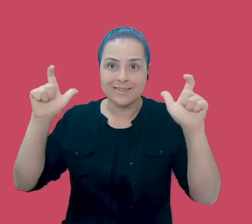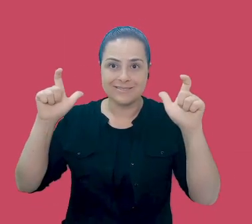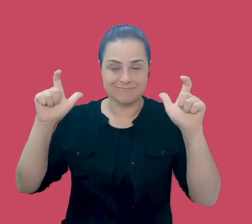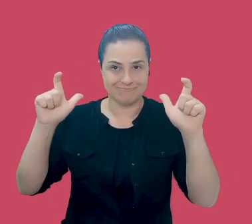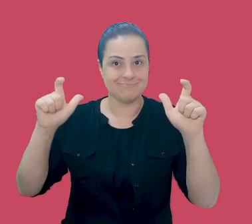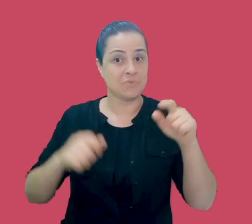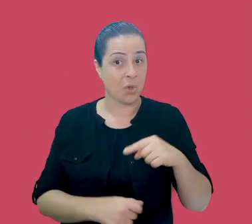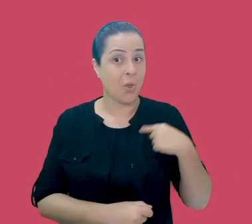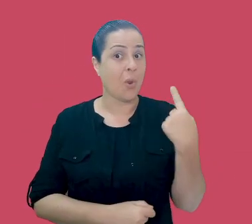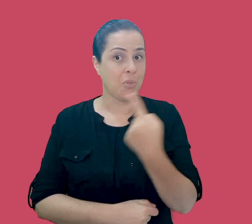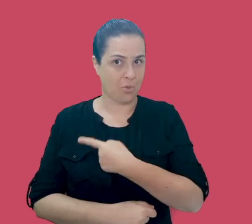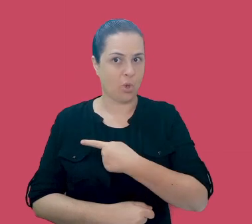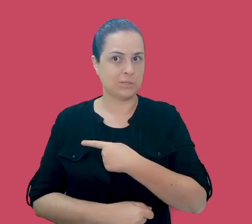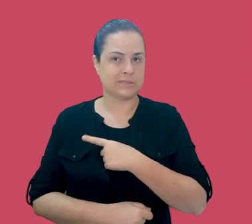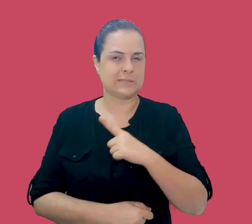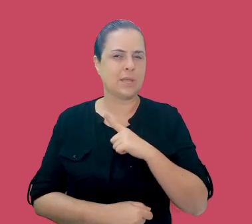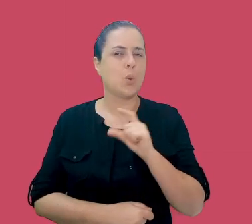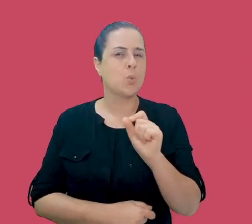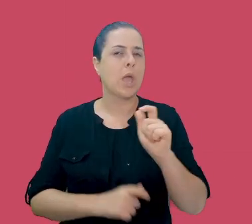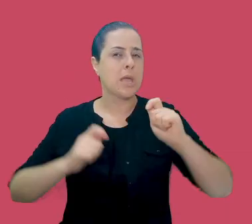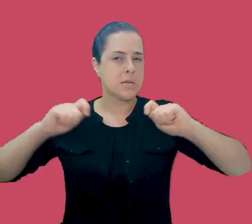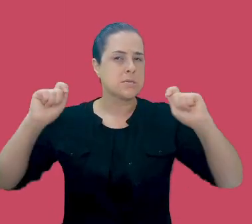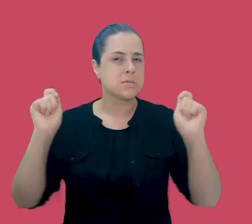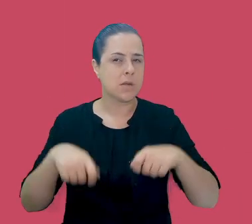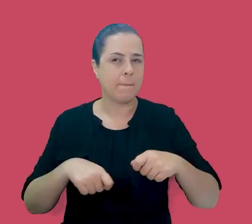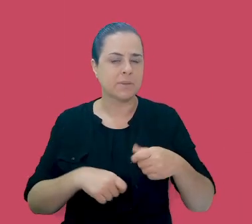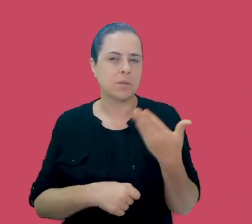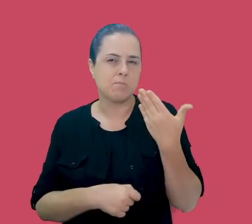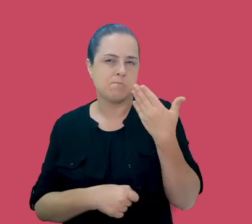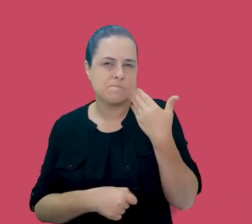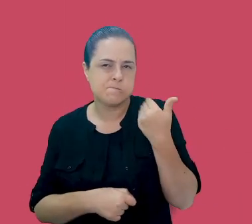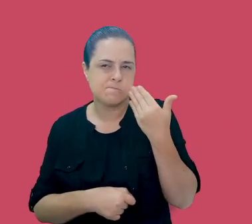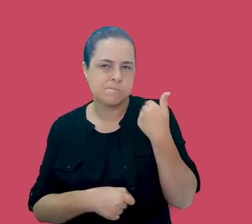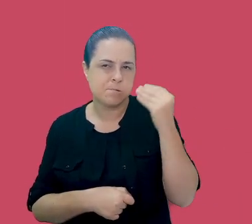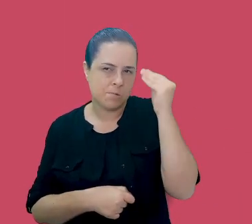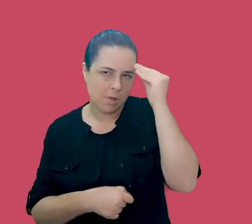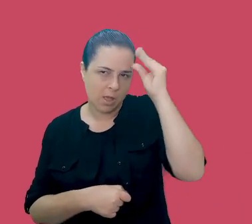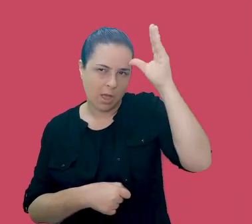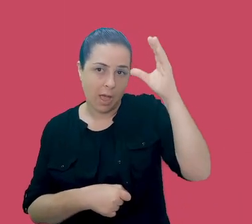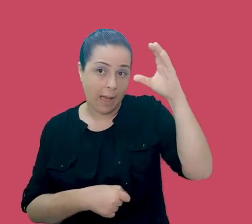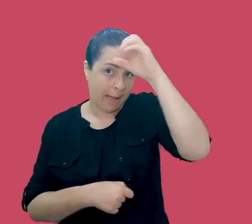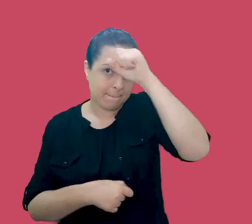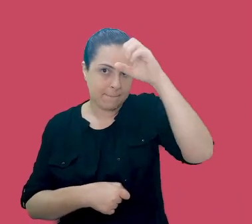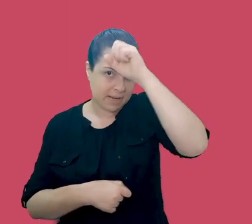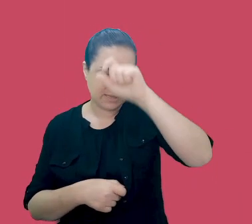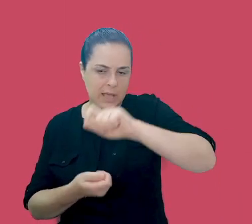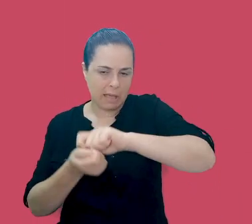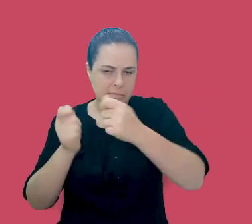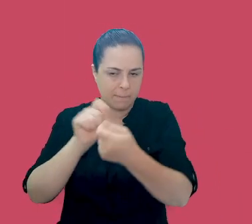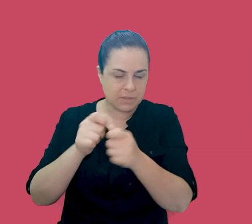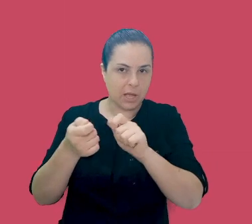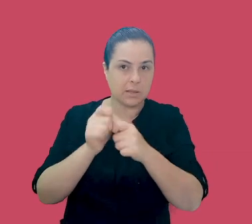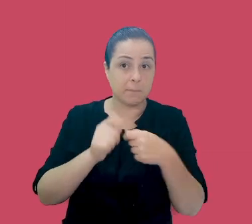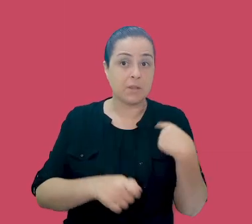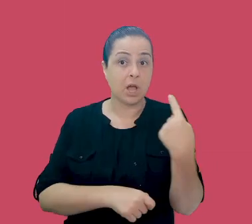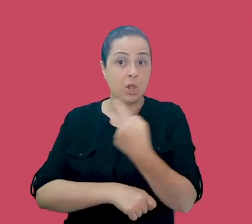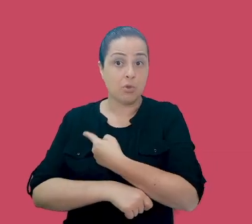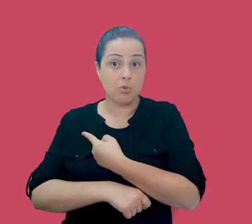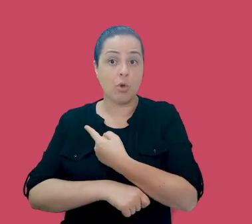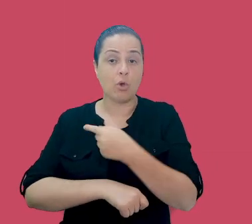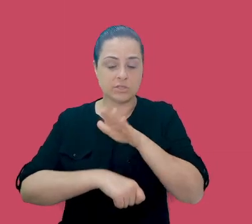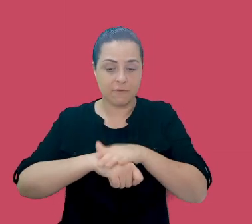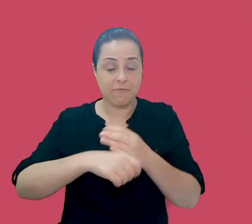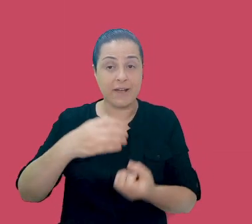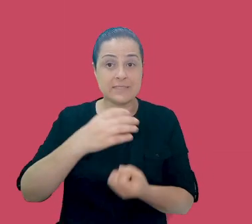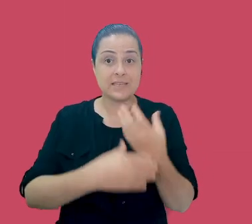na capacidade que a gente tem de reaprender para poder se remodelar e fazer coisas novas, criar novas experiências. Uma das